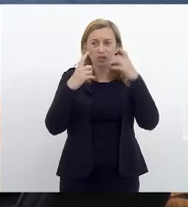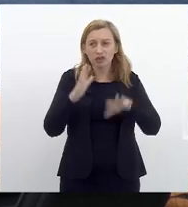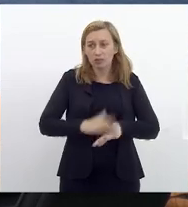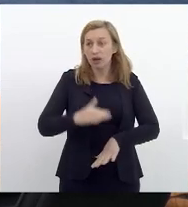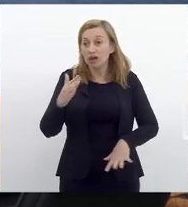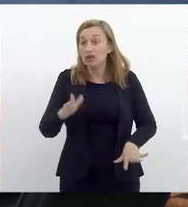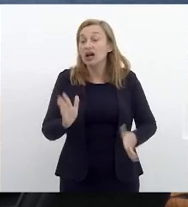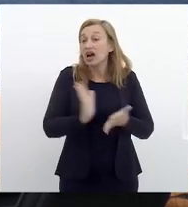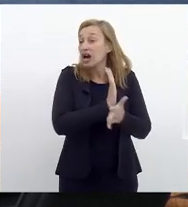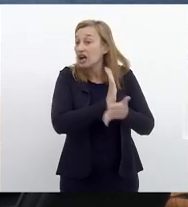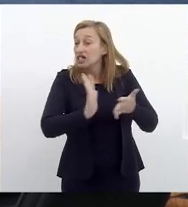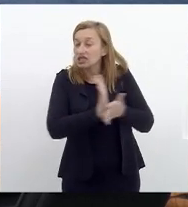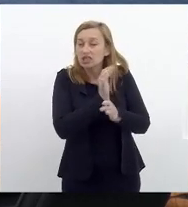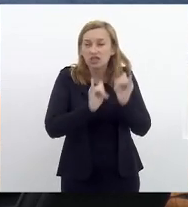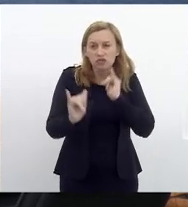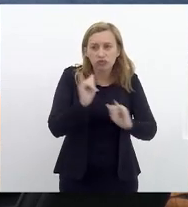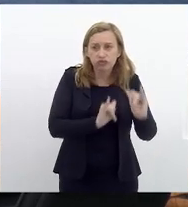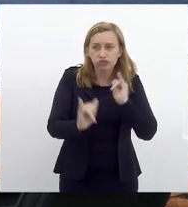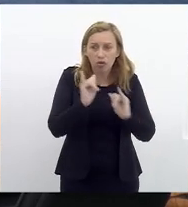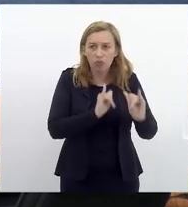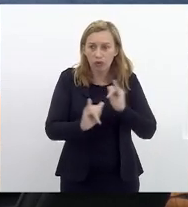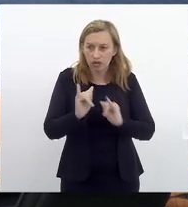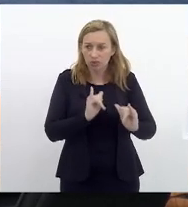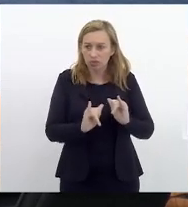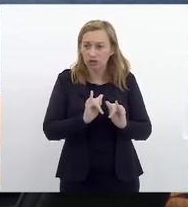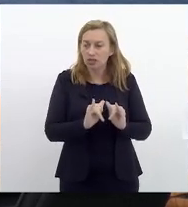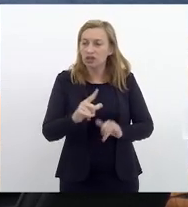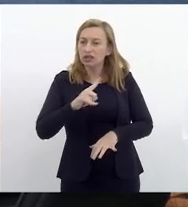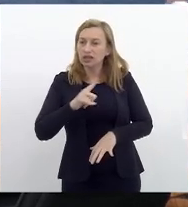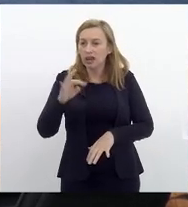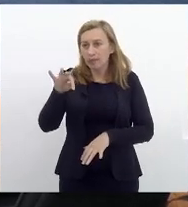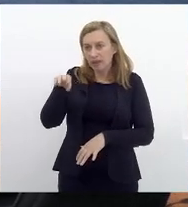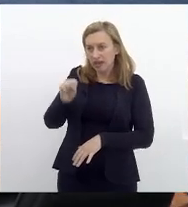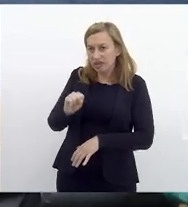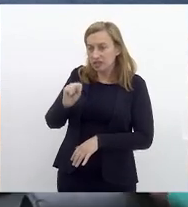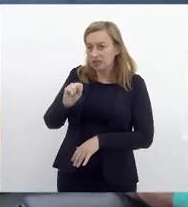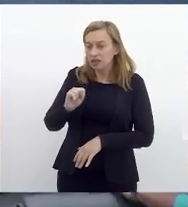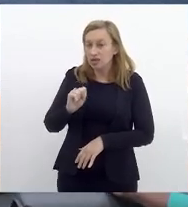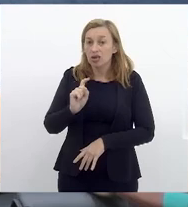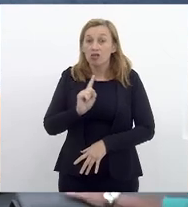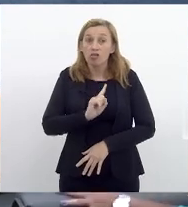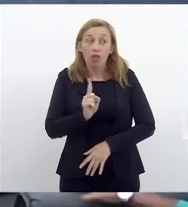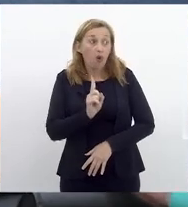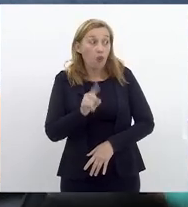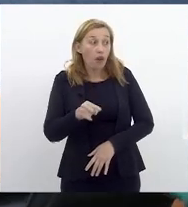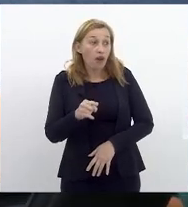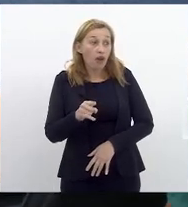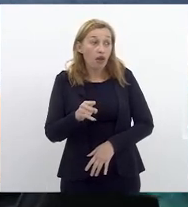Muitas vezes as informações obtidas nessa blitz não são devidamente